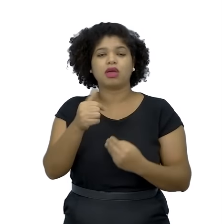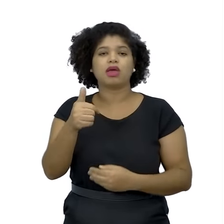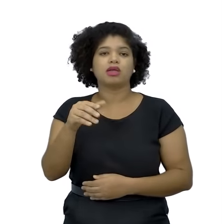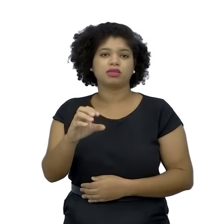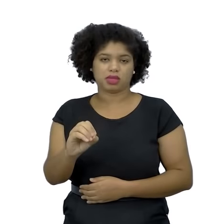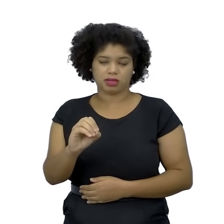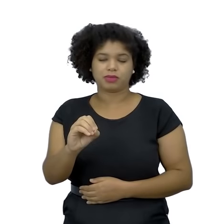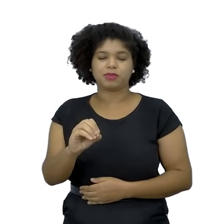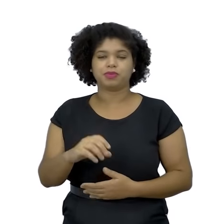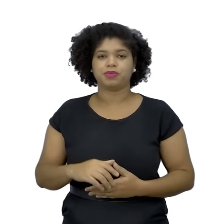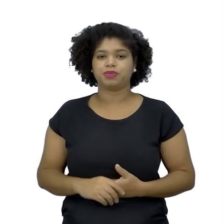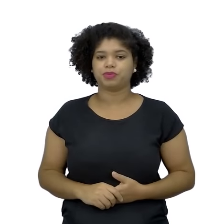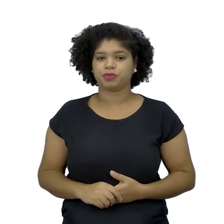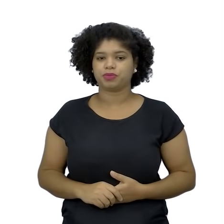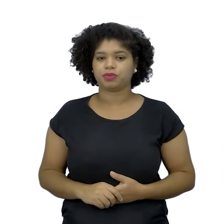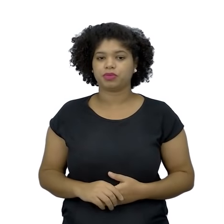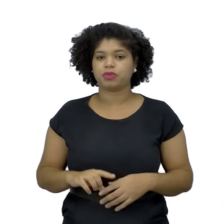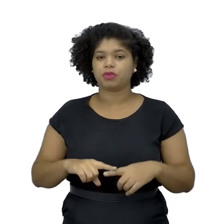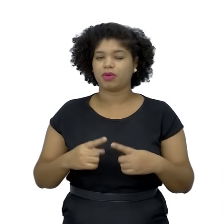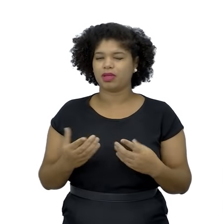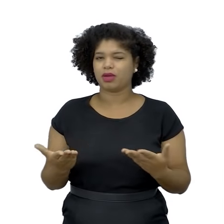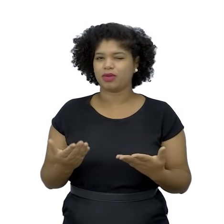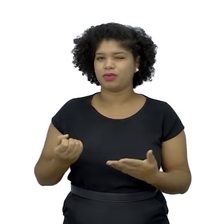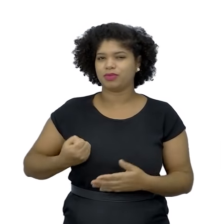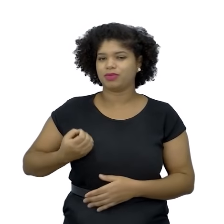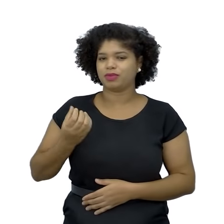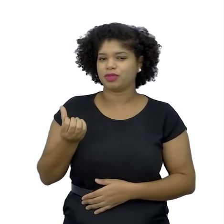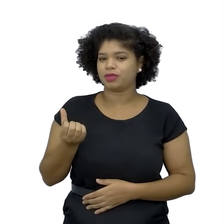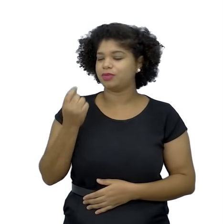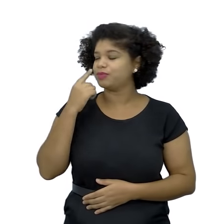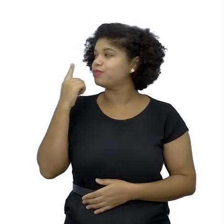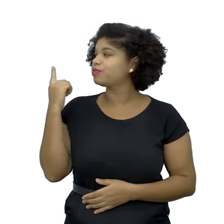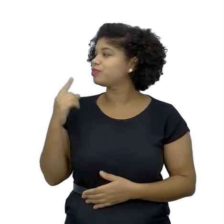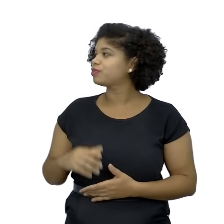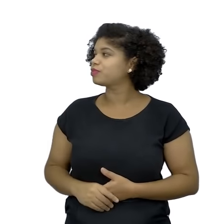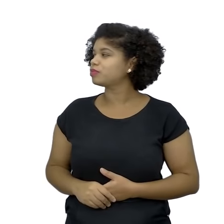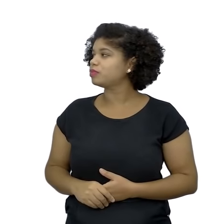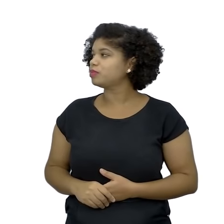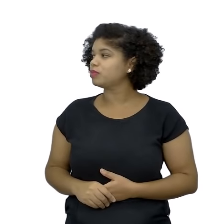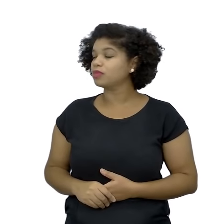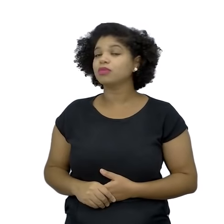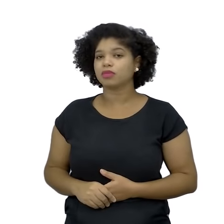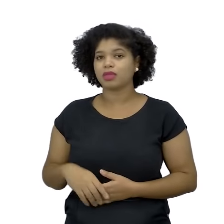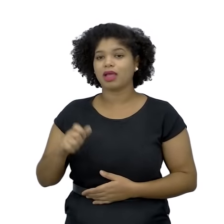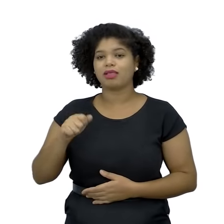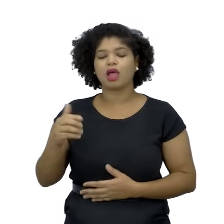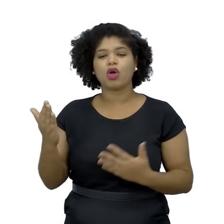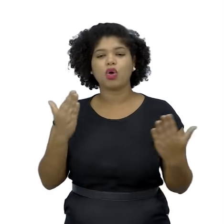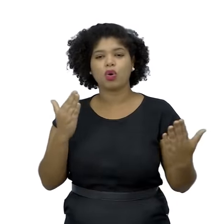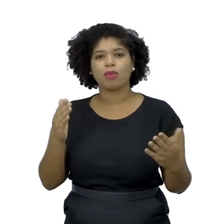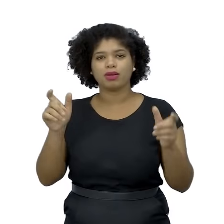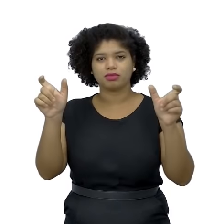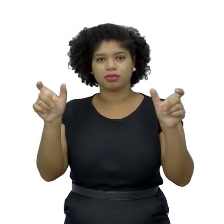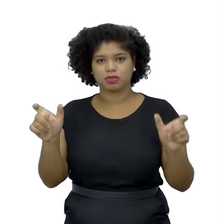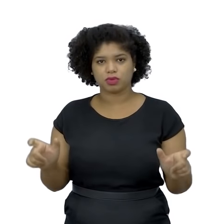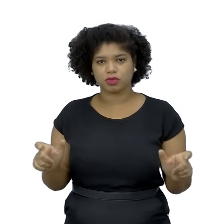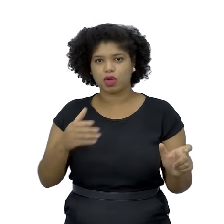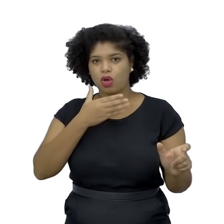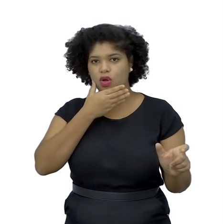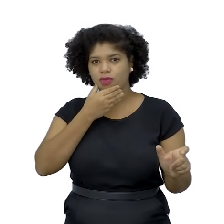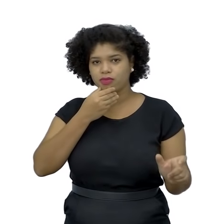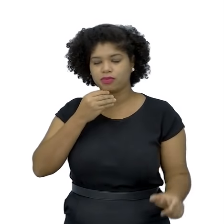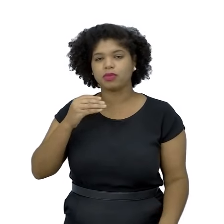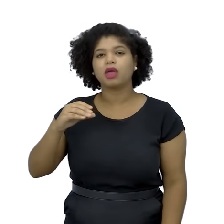de Mário. Já no problema 6, também há uma comparação, apesar dessa